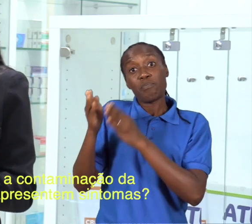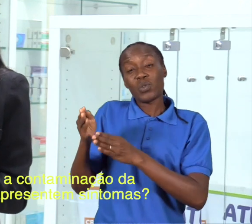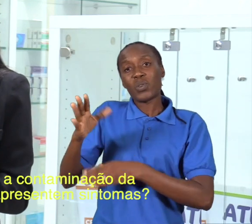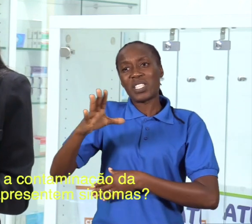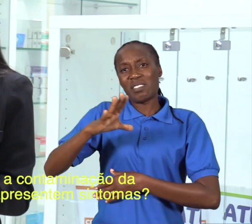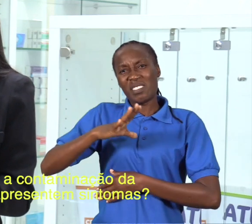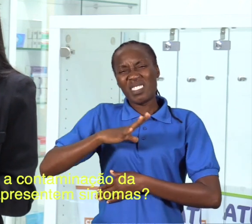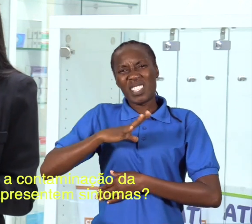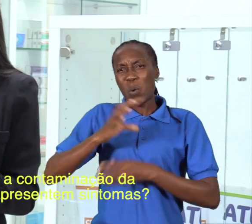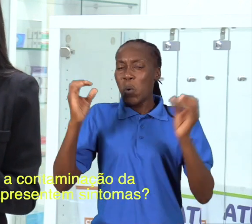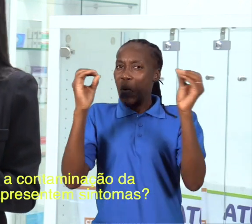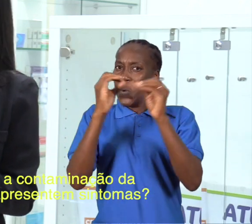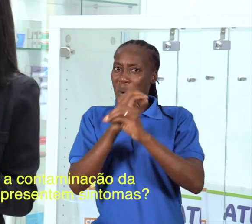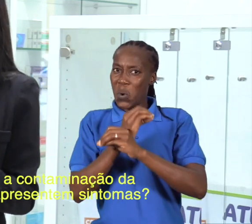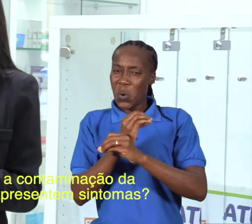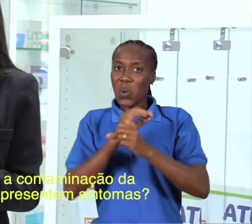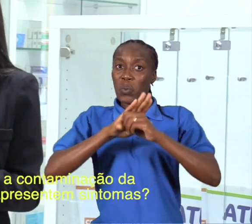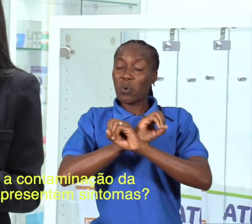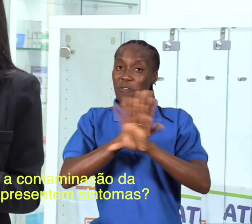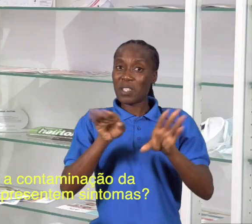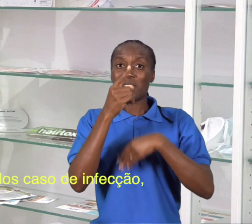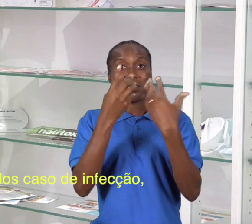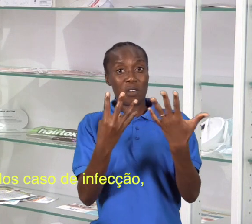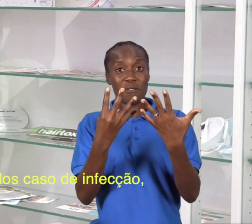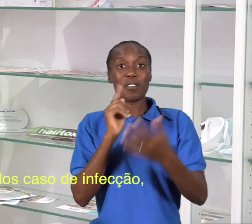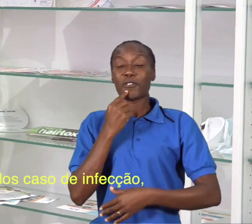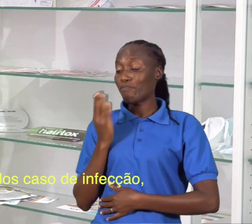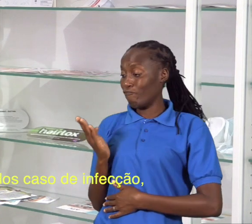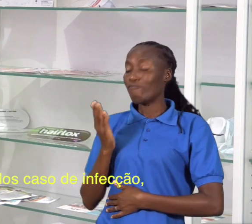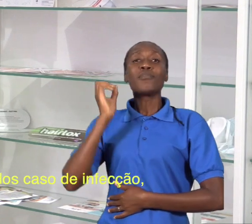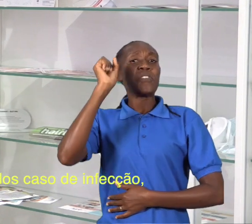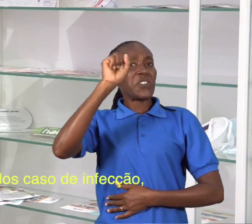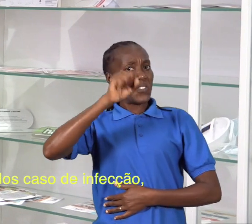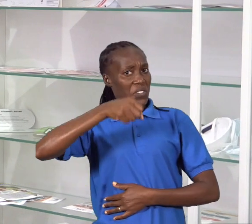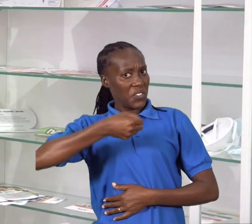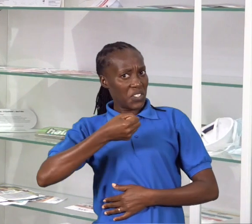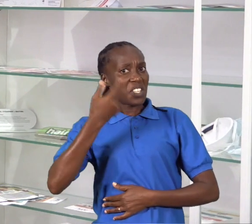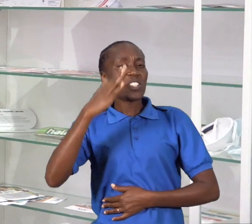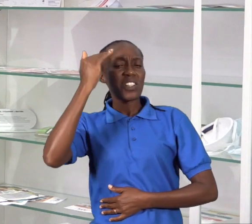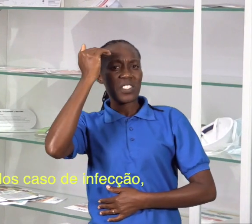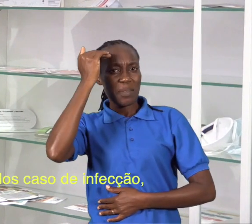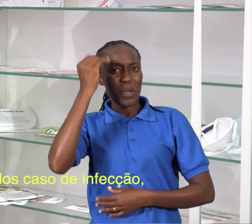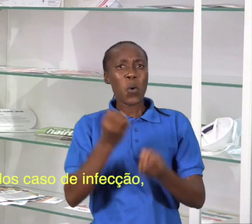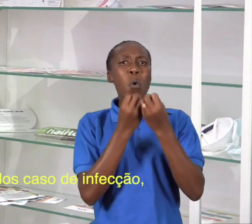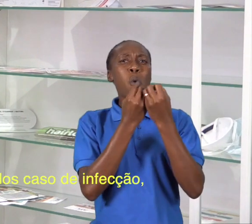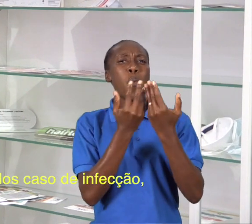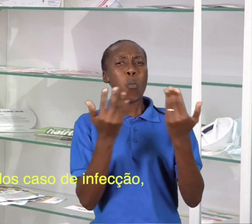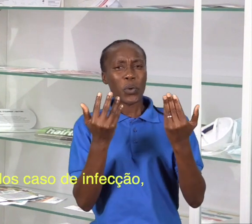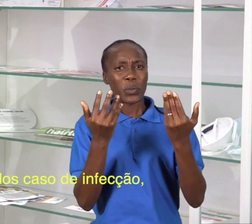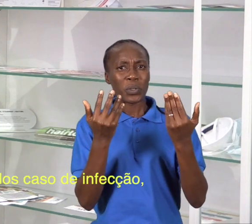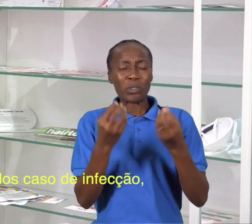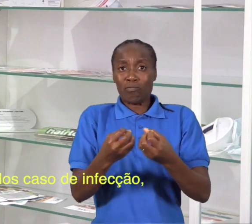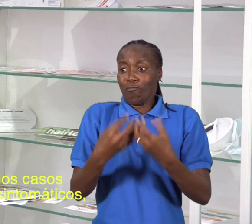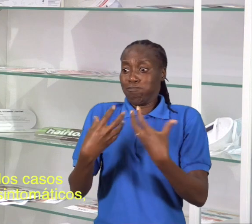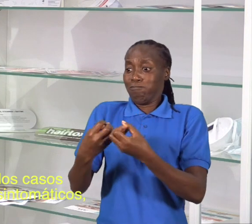apresentam nenhum sintoma de Covid-19? Sim. Nós sabemos que a maioria dos casos das